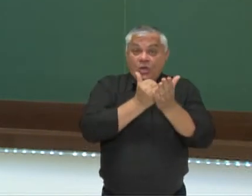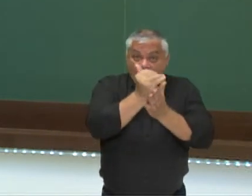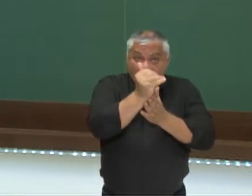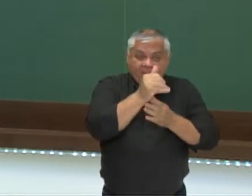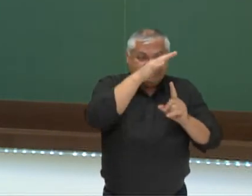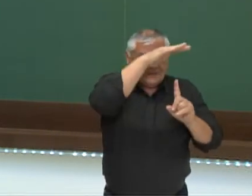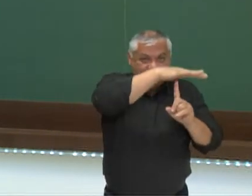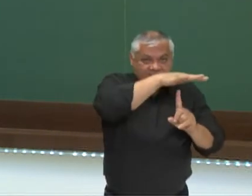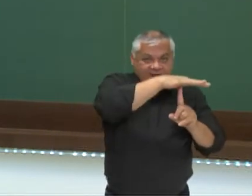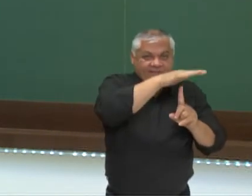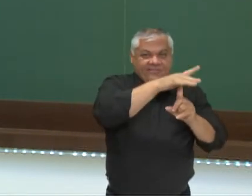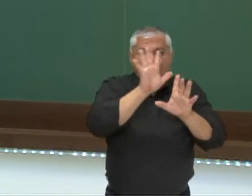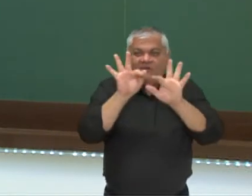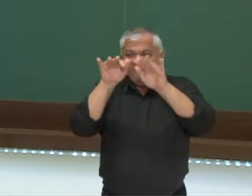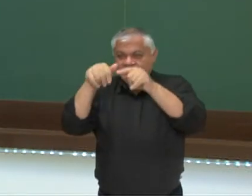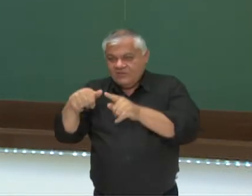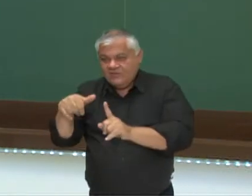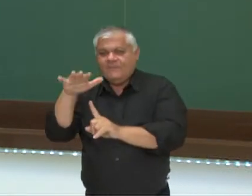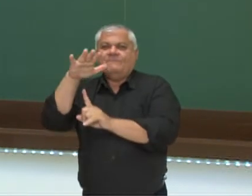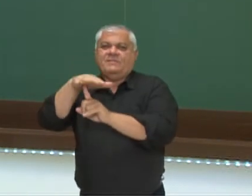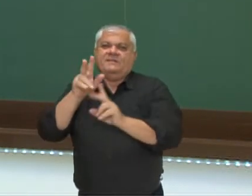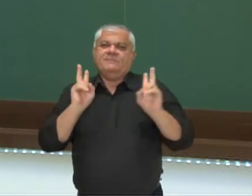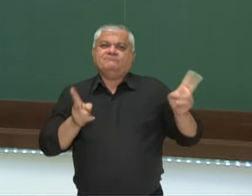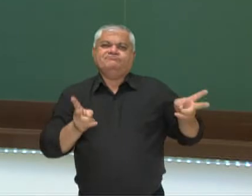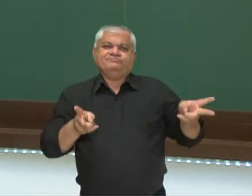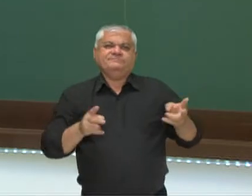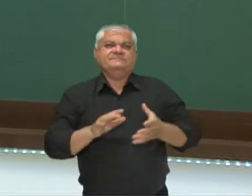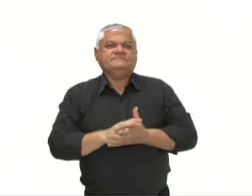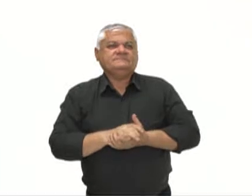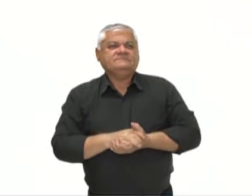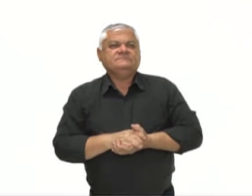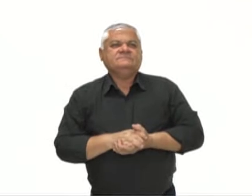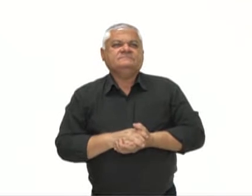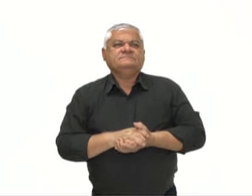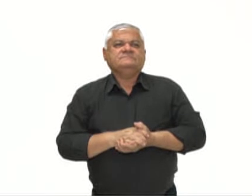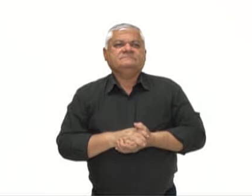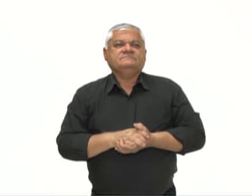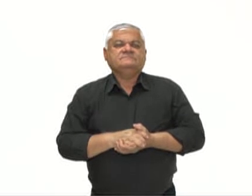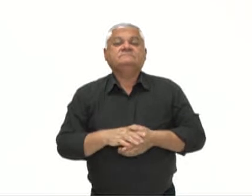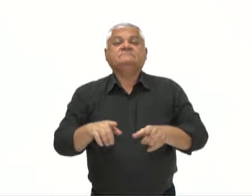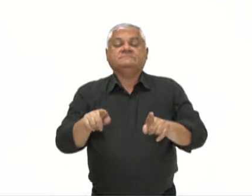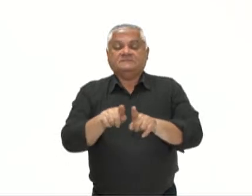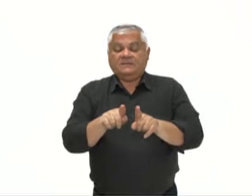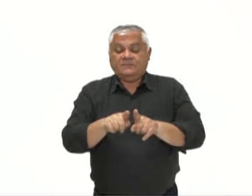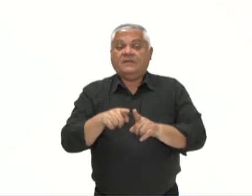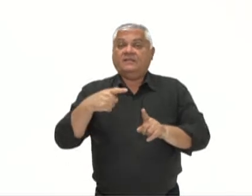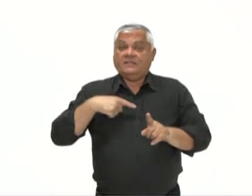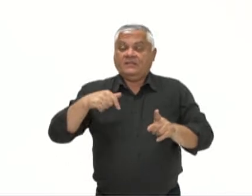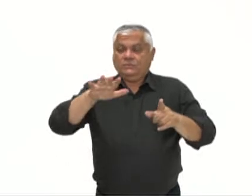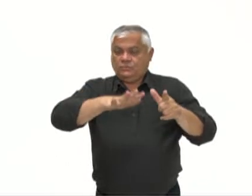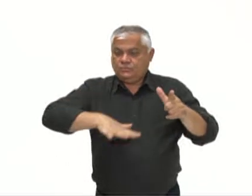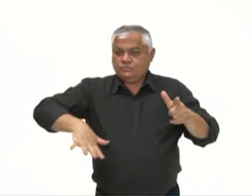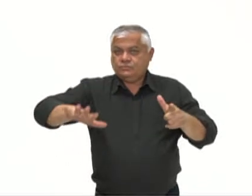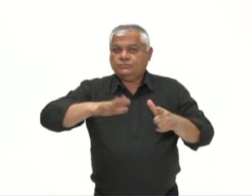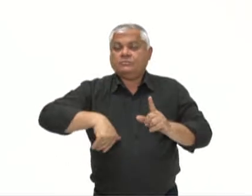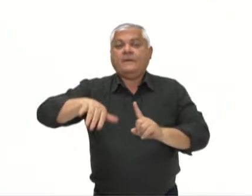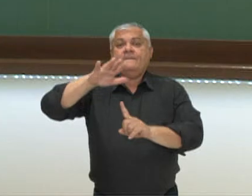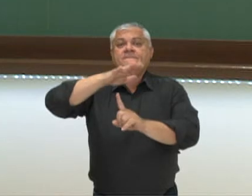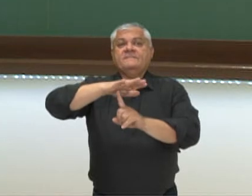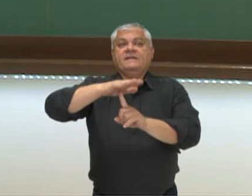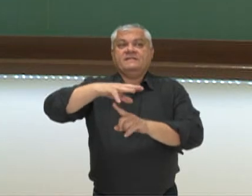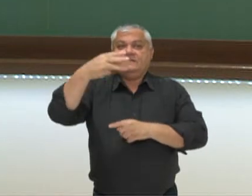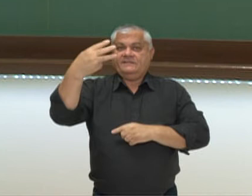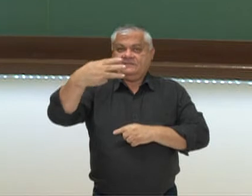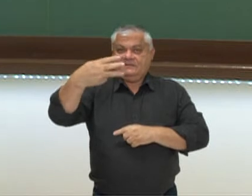término dentro do estado do Paraná. E aí nós temos a bacia hidrográfica do Paraná 3. Lembra que eu falei para você no